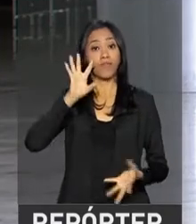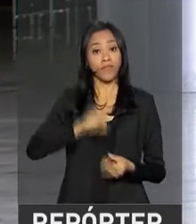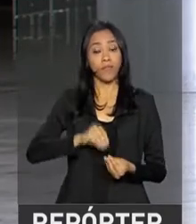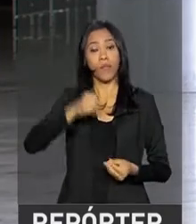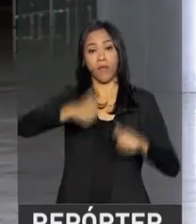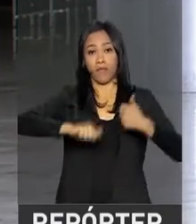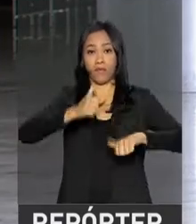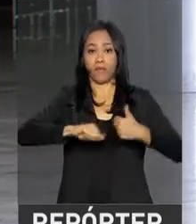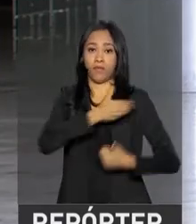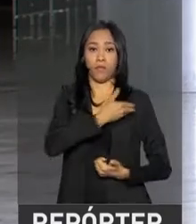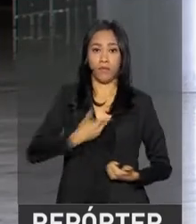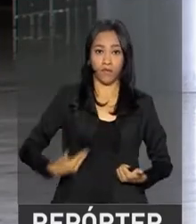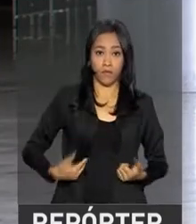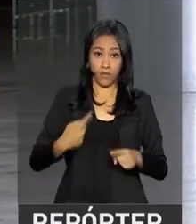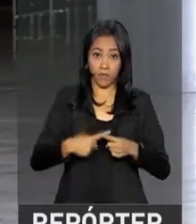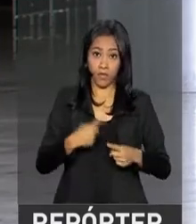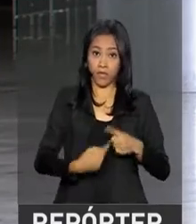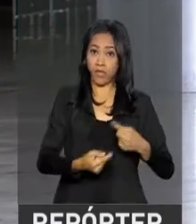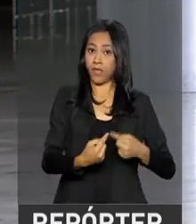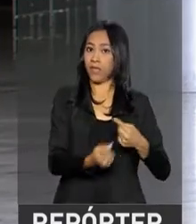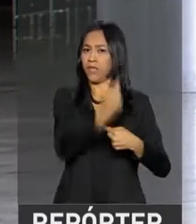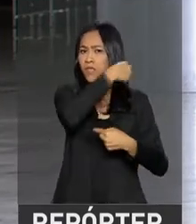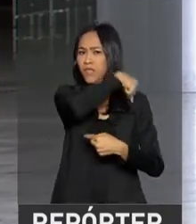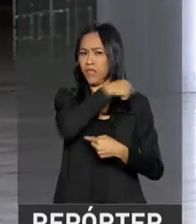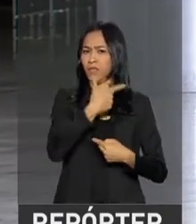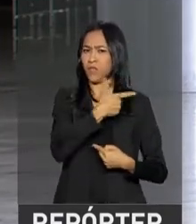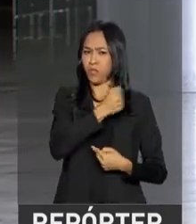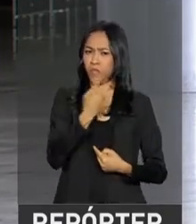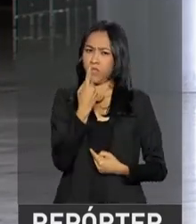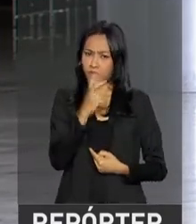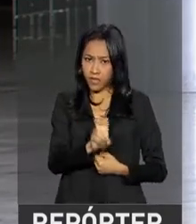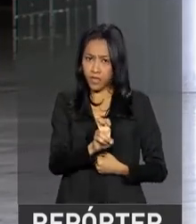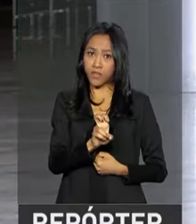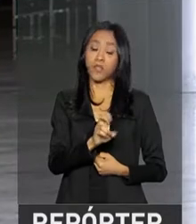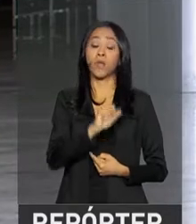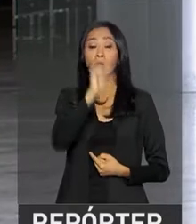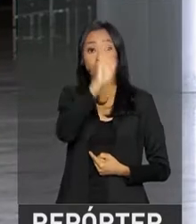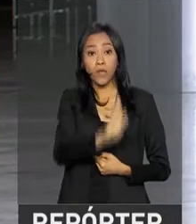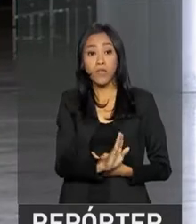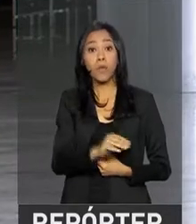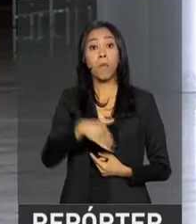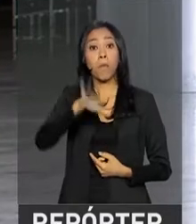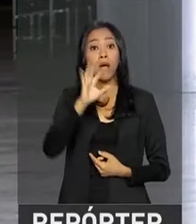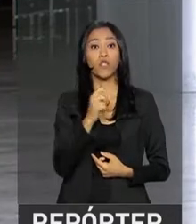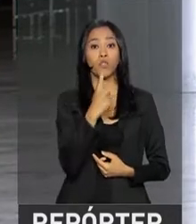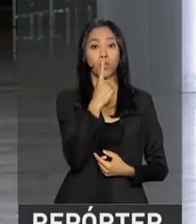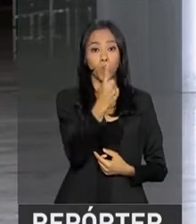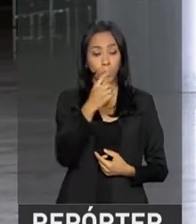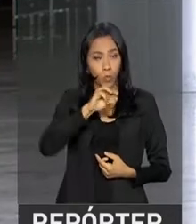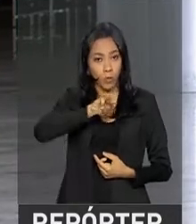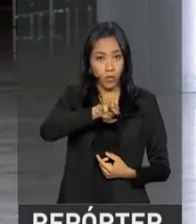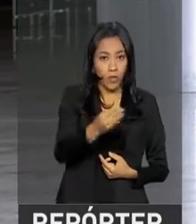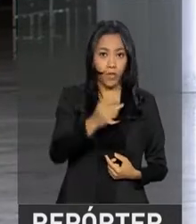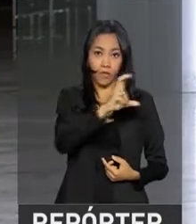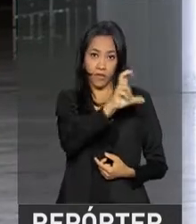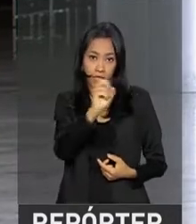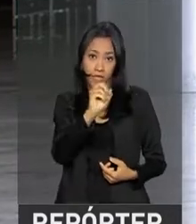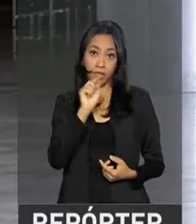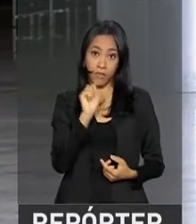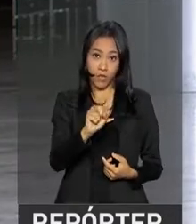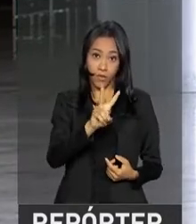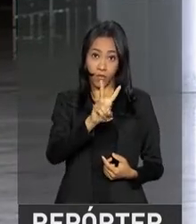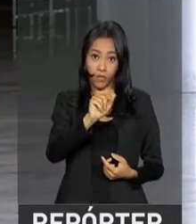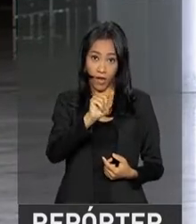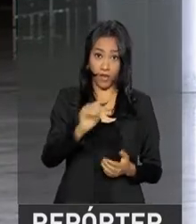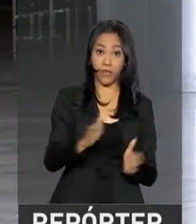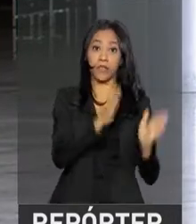governo porque em 2015 o país fechou mais de um milhão e 500 mil vagas em